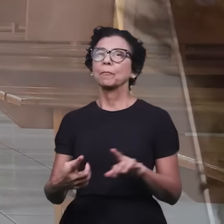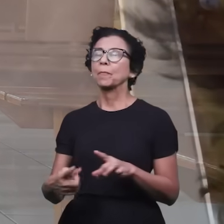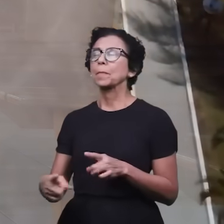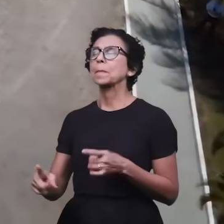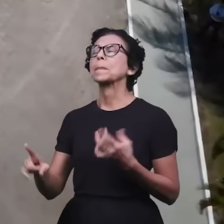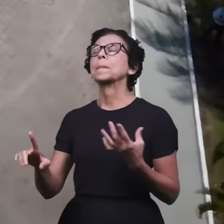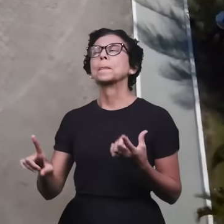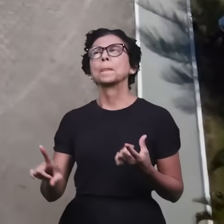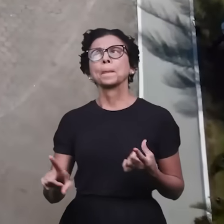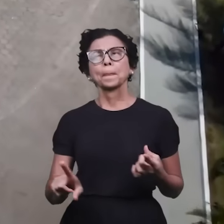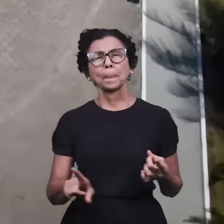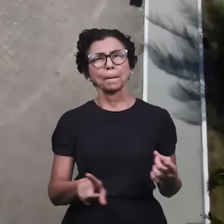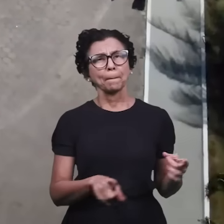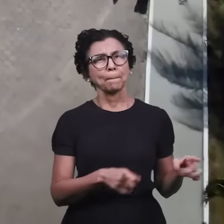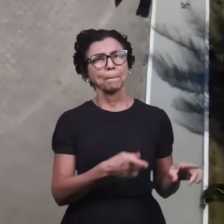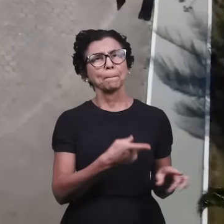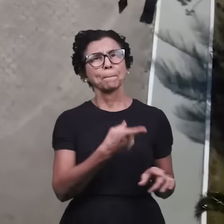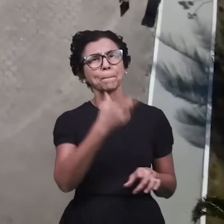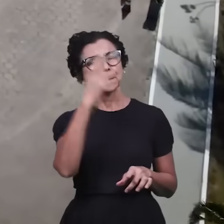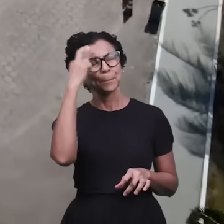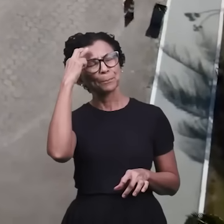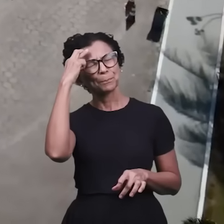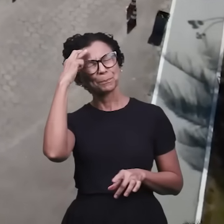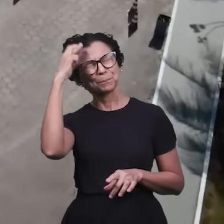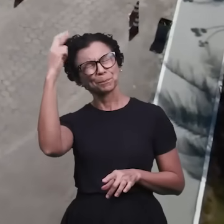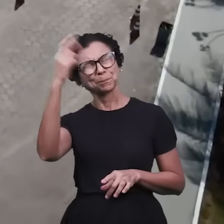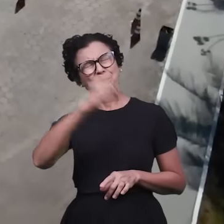e dá-me